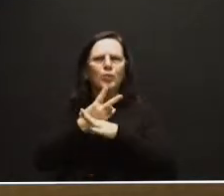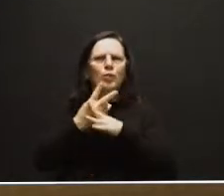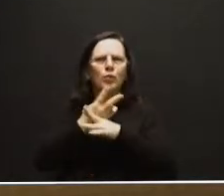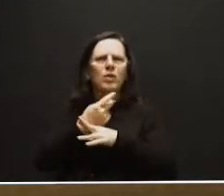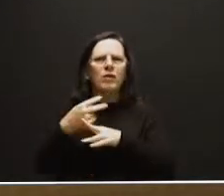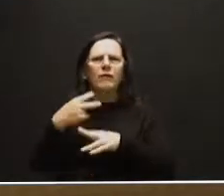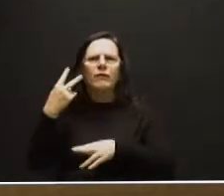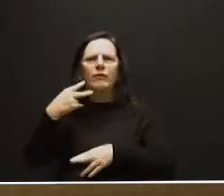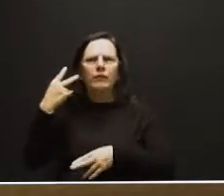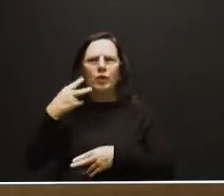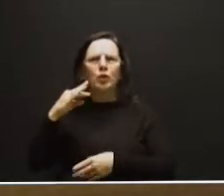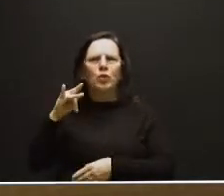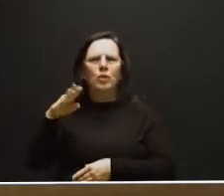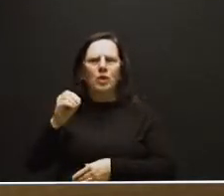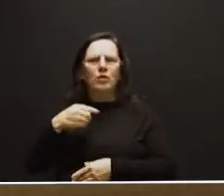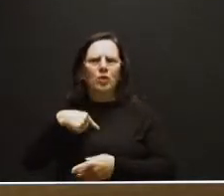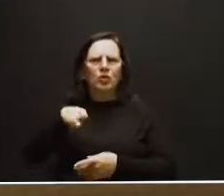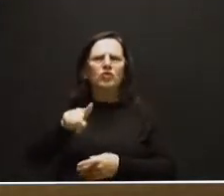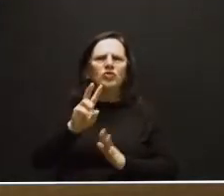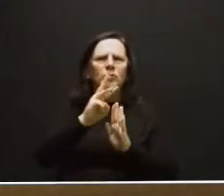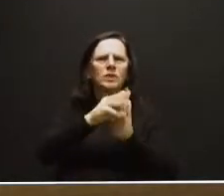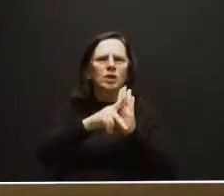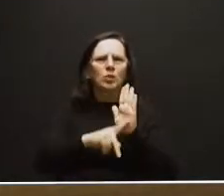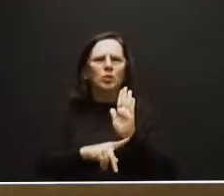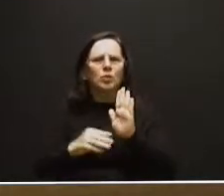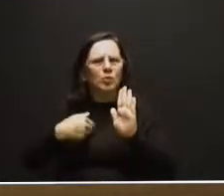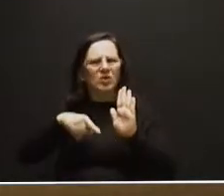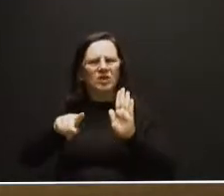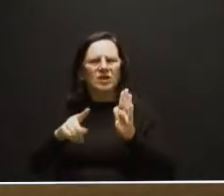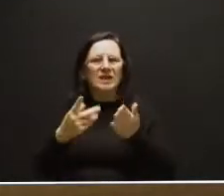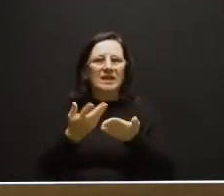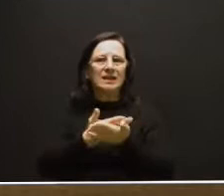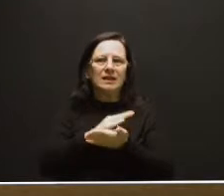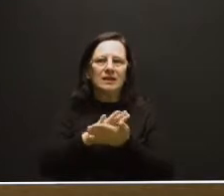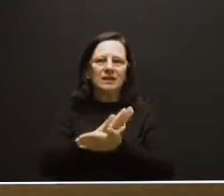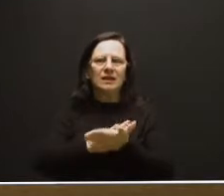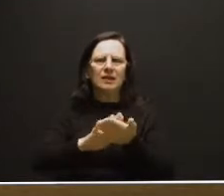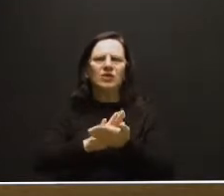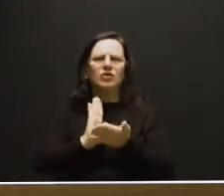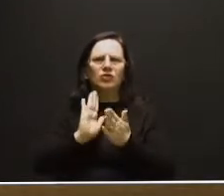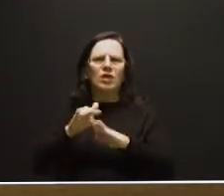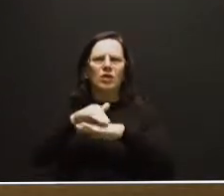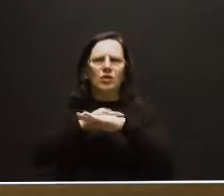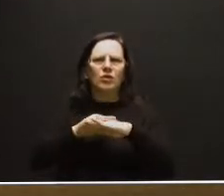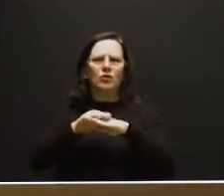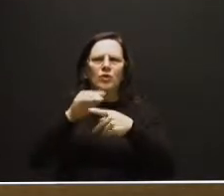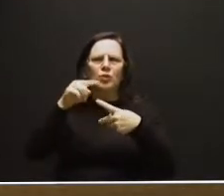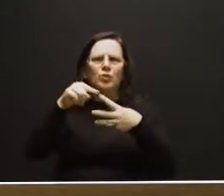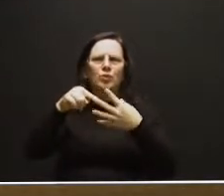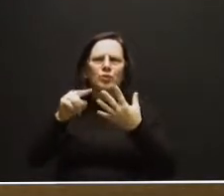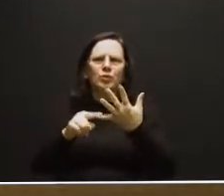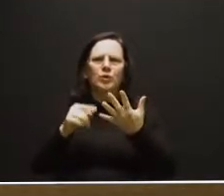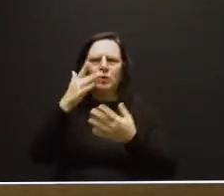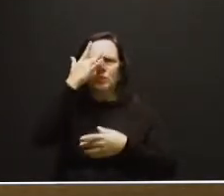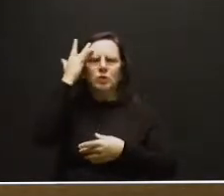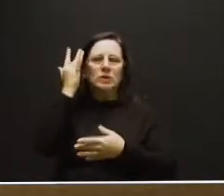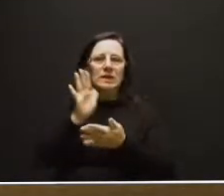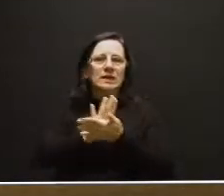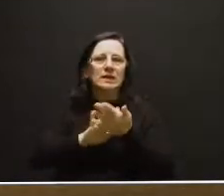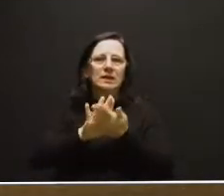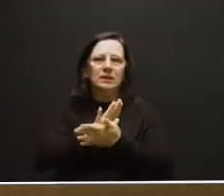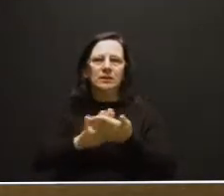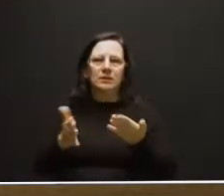vereador nós já entramos o ministério público não deu jeito já falamos com fulano sicrano e beltrano o meu jeito